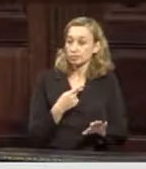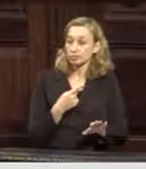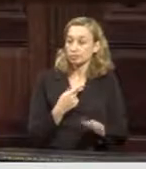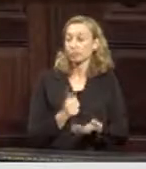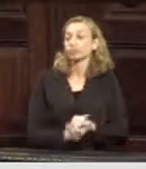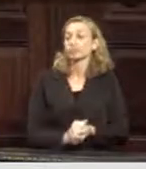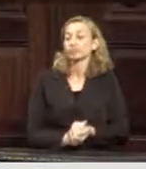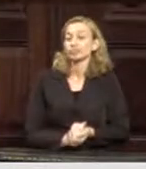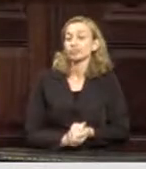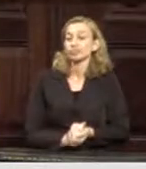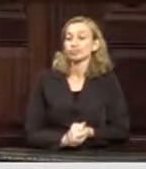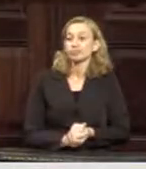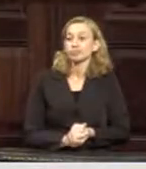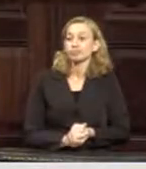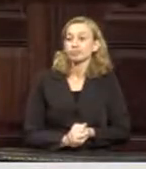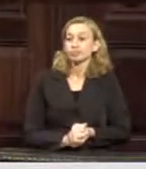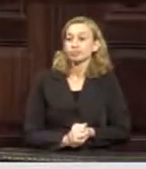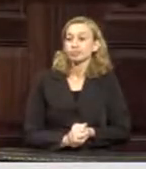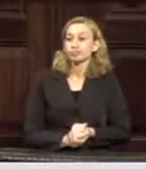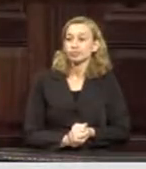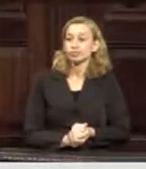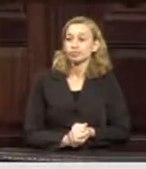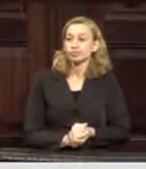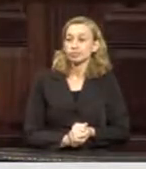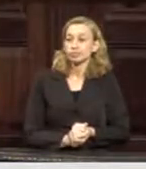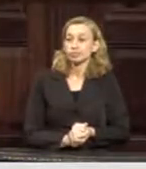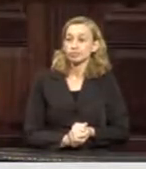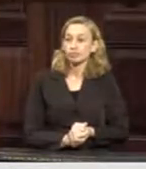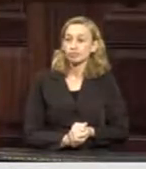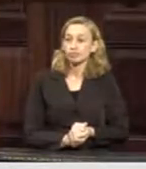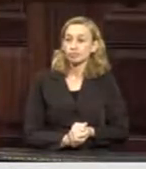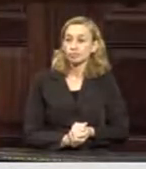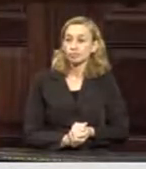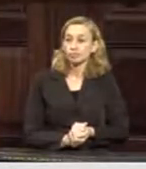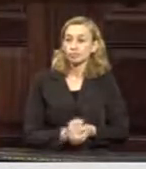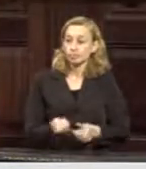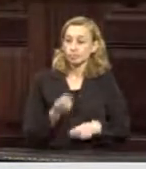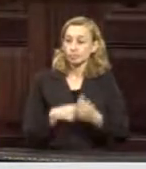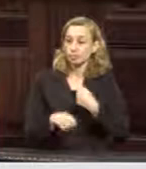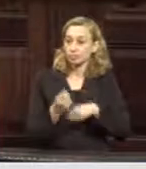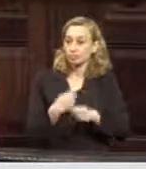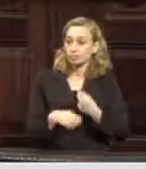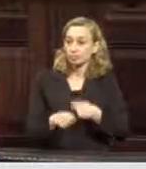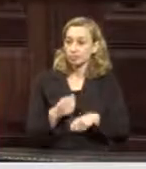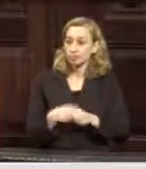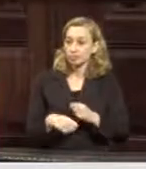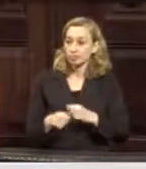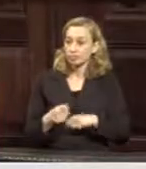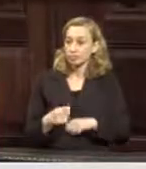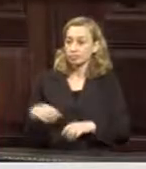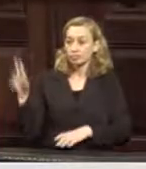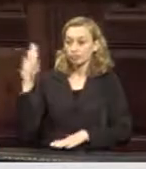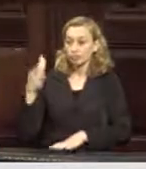pedagógica, autonomia patrimonial e autonomia de gestão administrativa financeira. Isso quem fixou